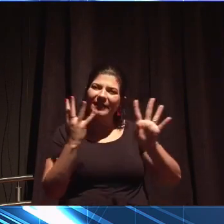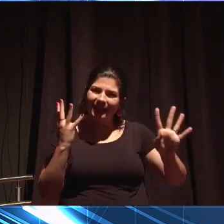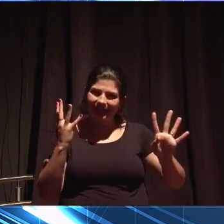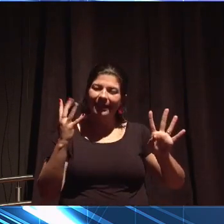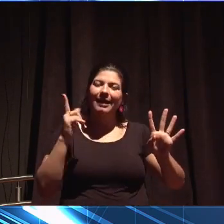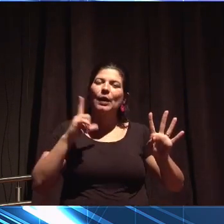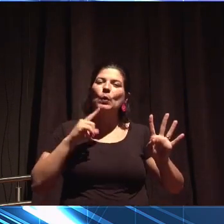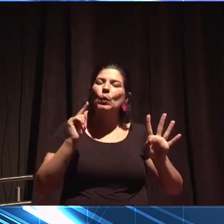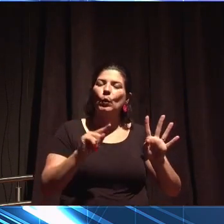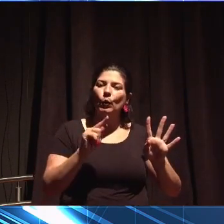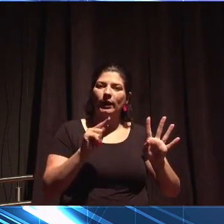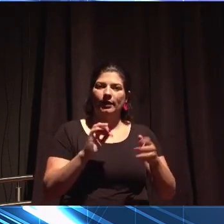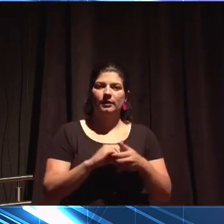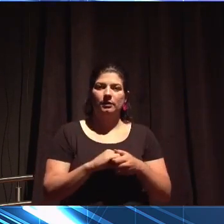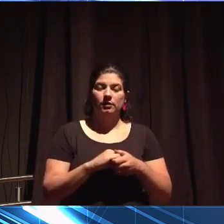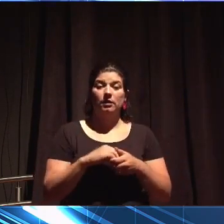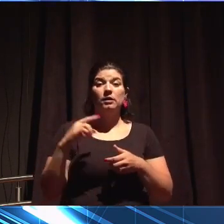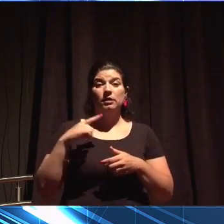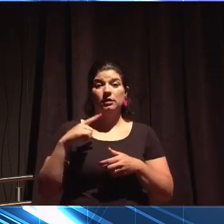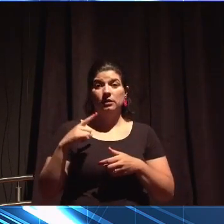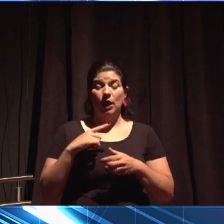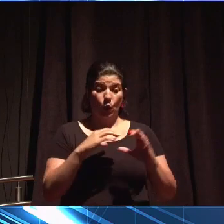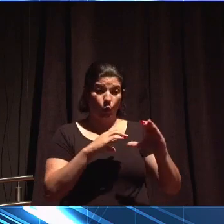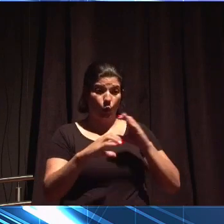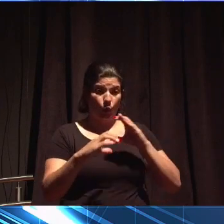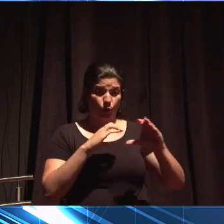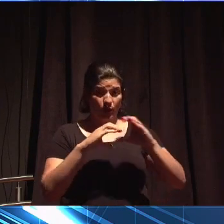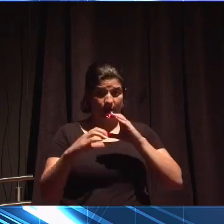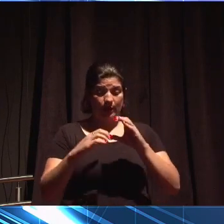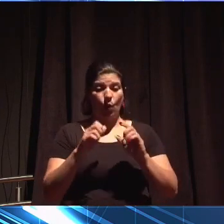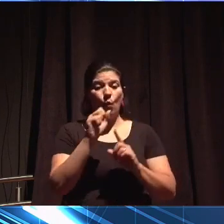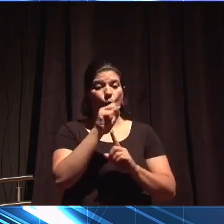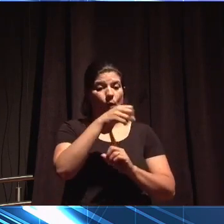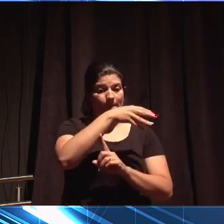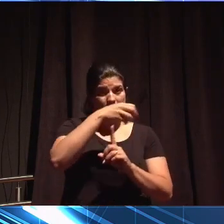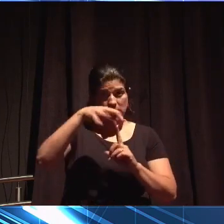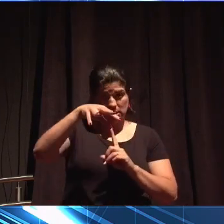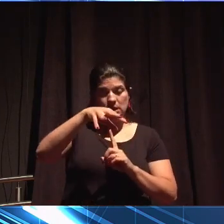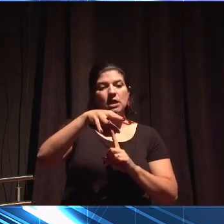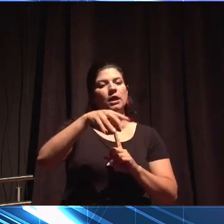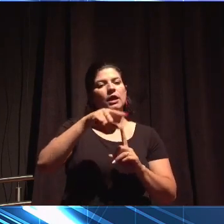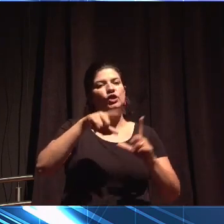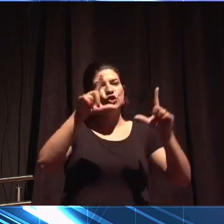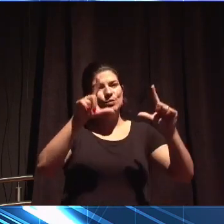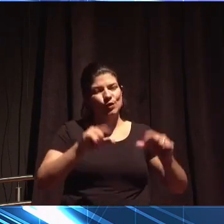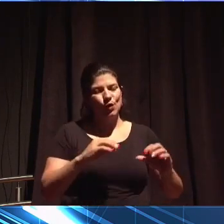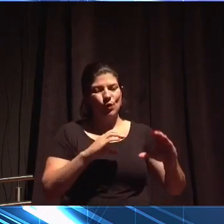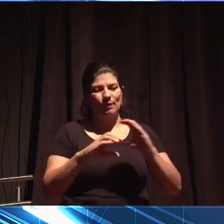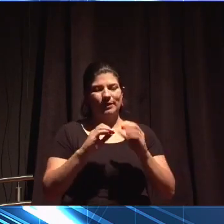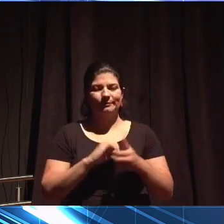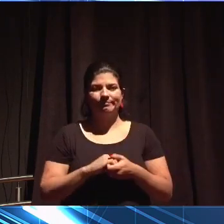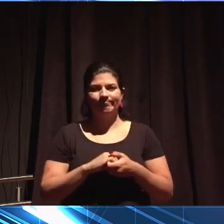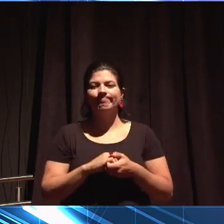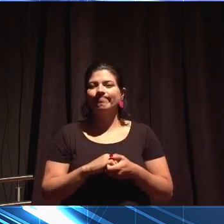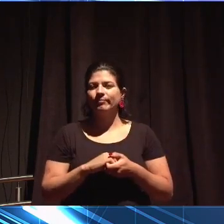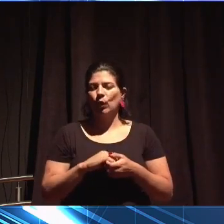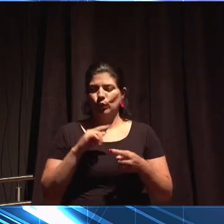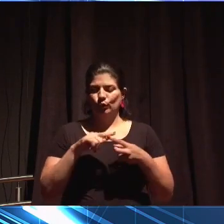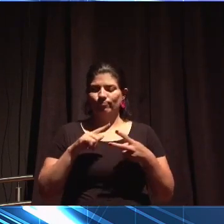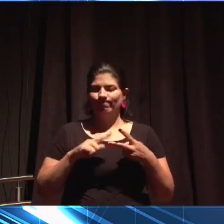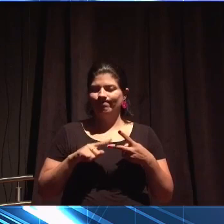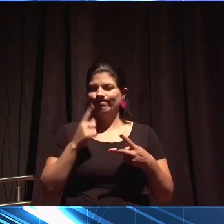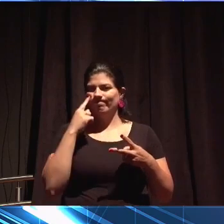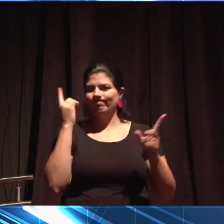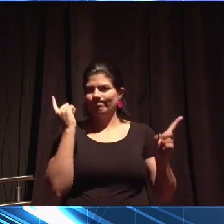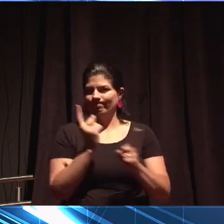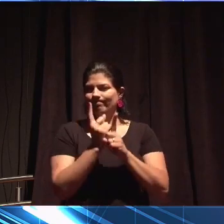para desacoplar a comunicação entre aplicações. Dois grandes macetes assim, que a gente listou dele